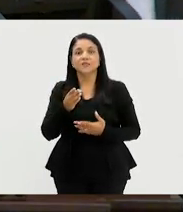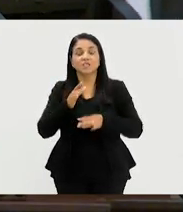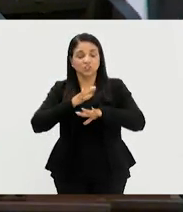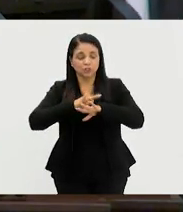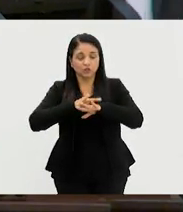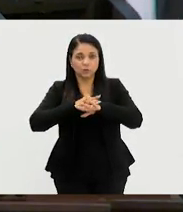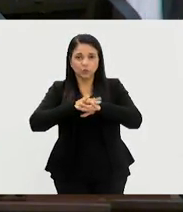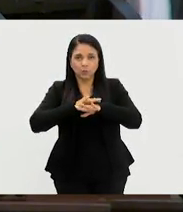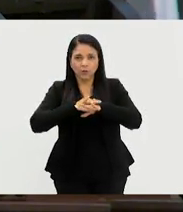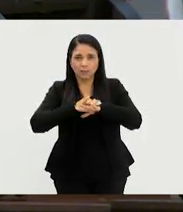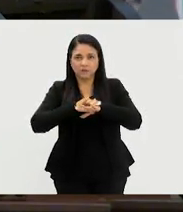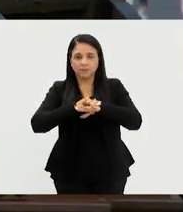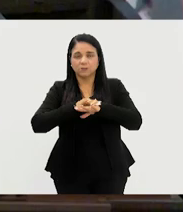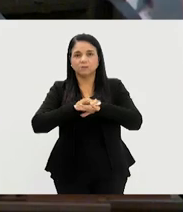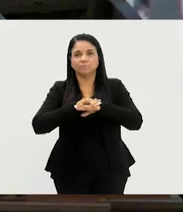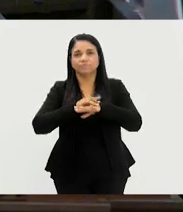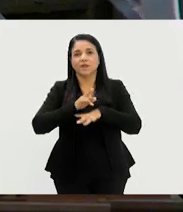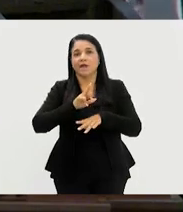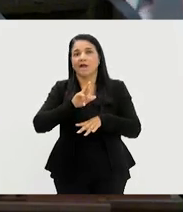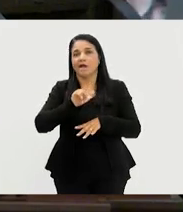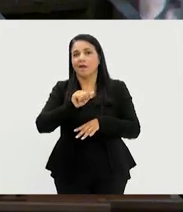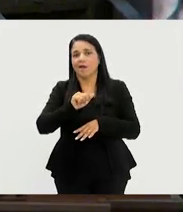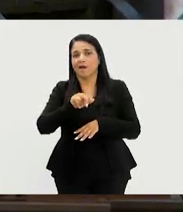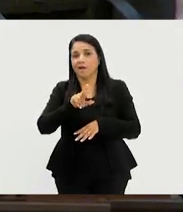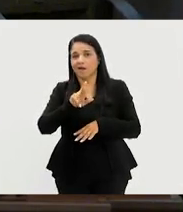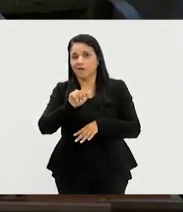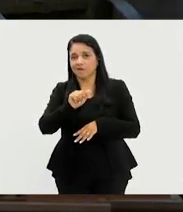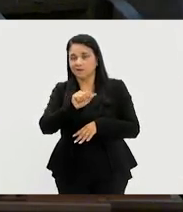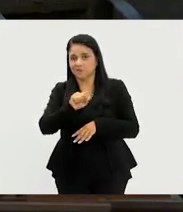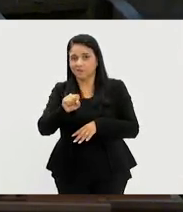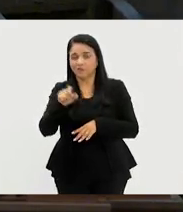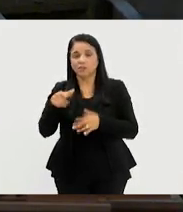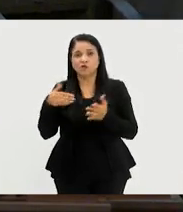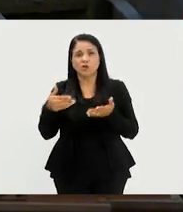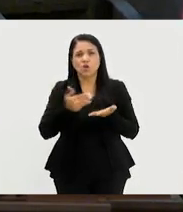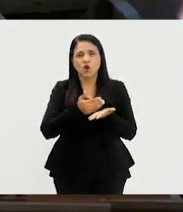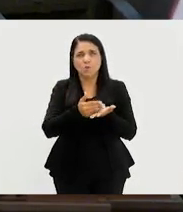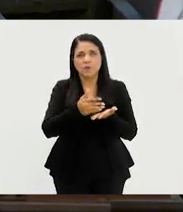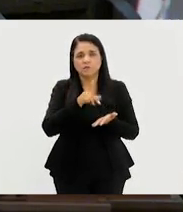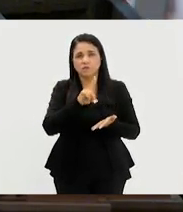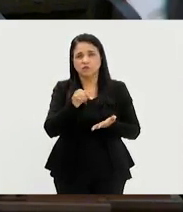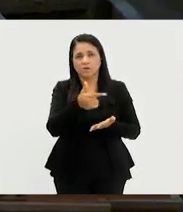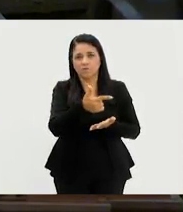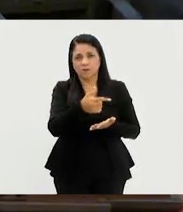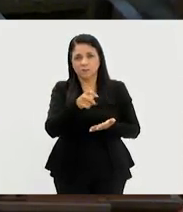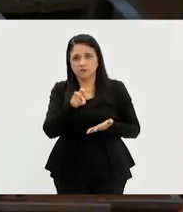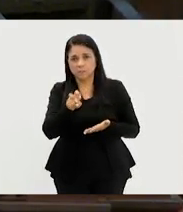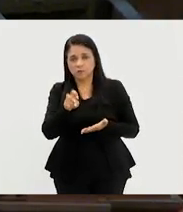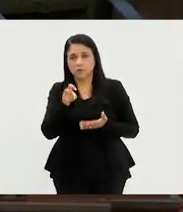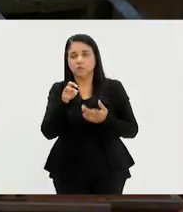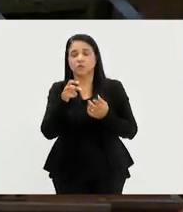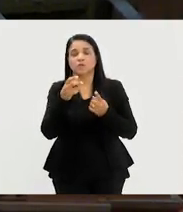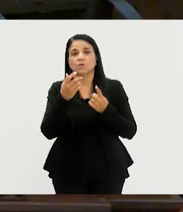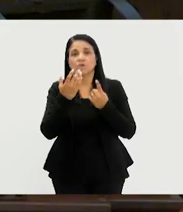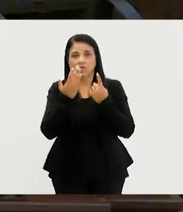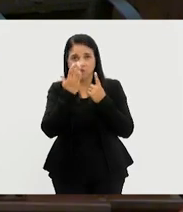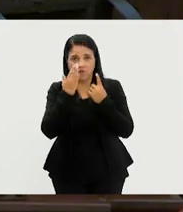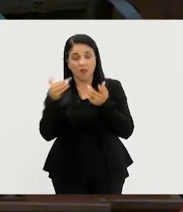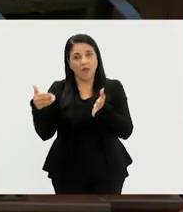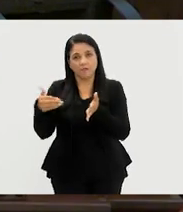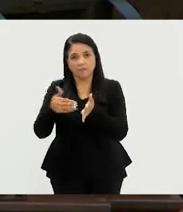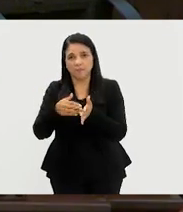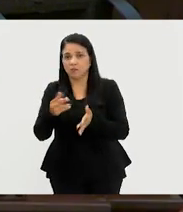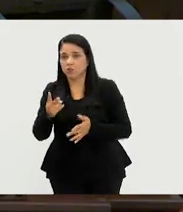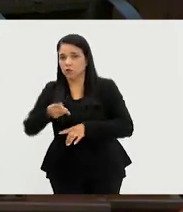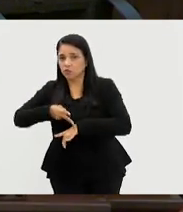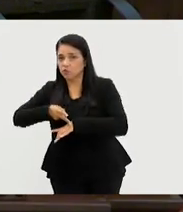raras. Iniciando dia 25, que vai até o dia 2, 25 de fevereiro até 2 de março, e até uma